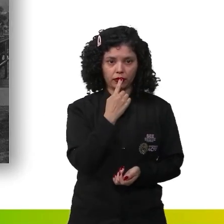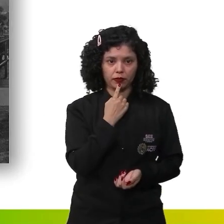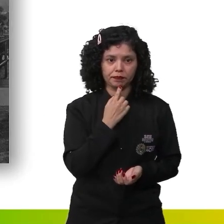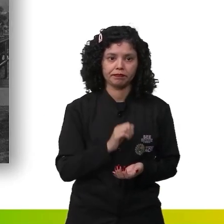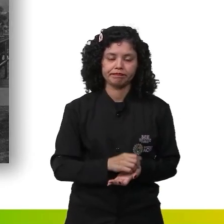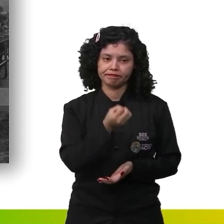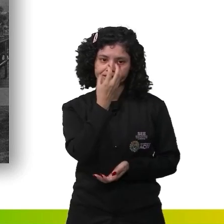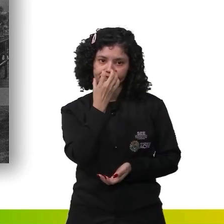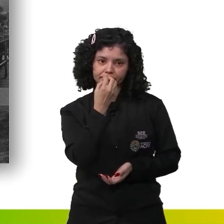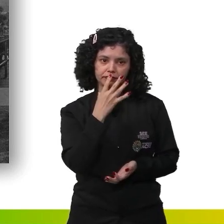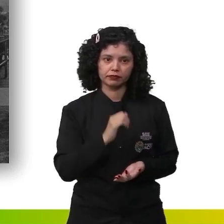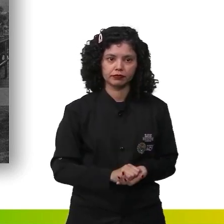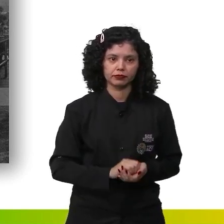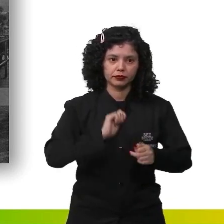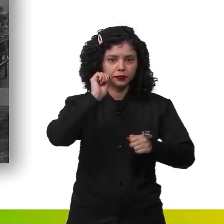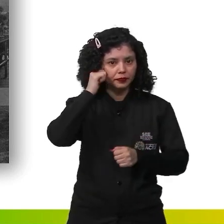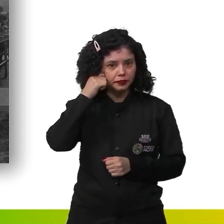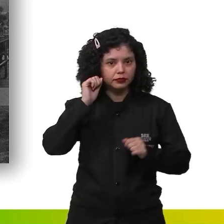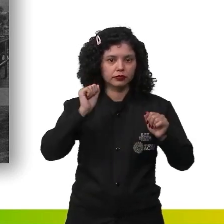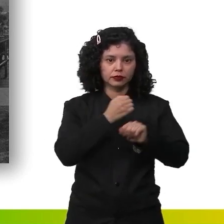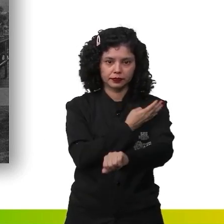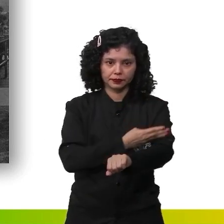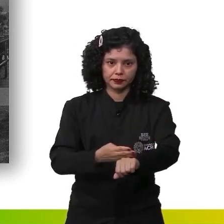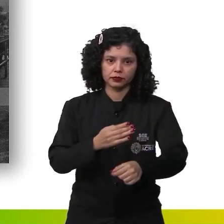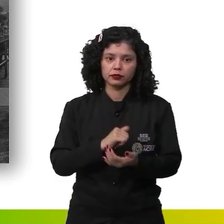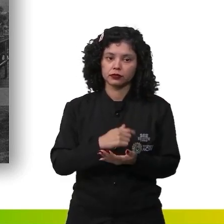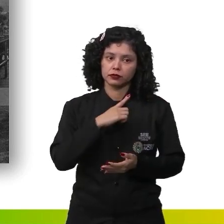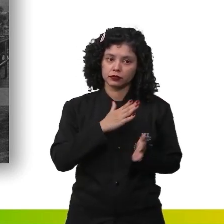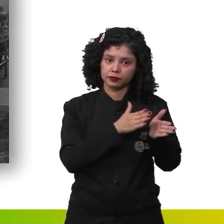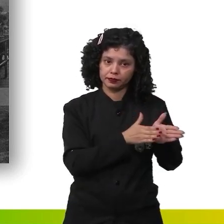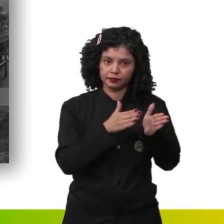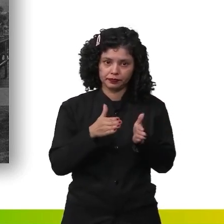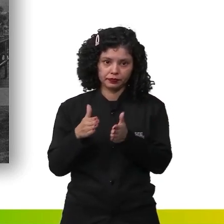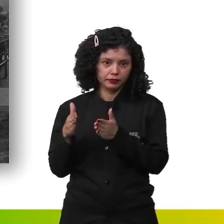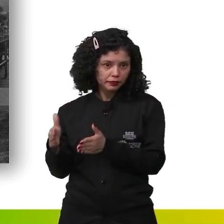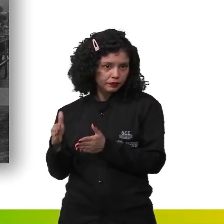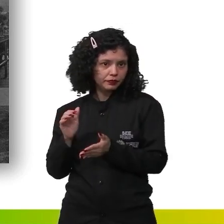na fotografia preto e branco, nós temos uma linha de montagem